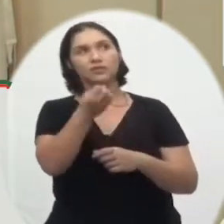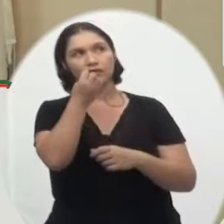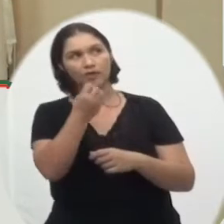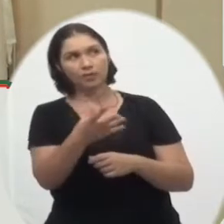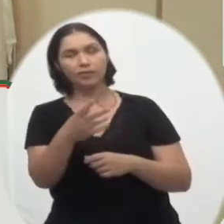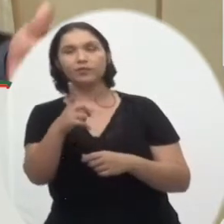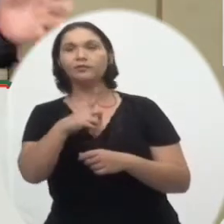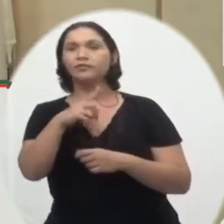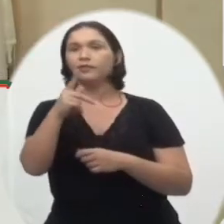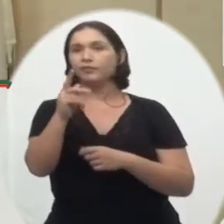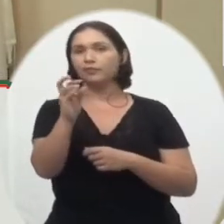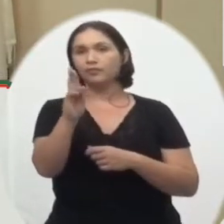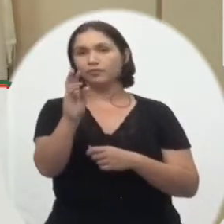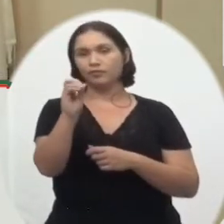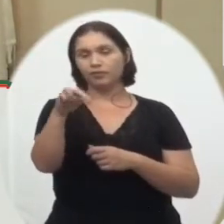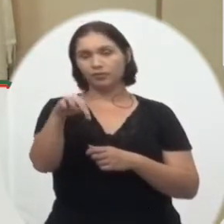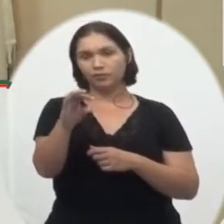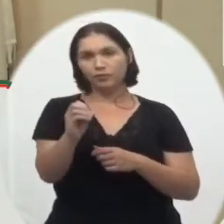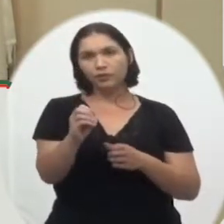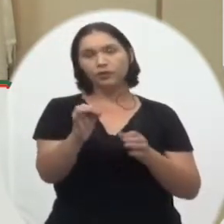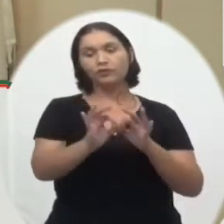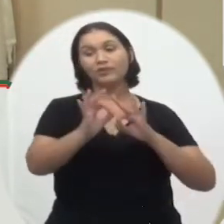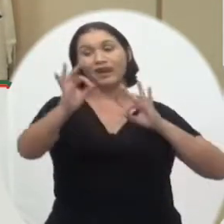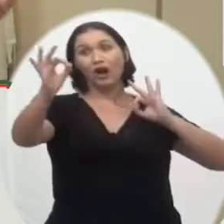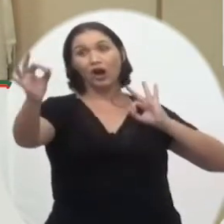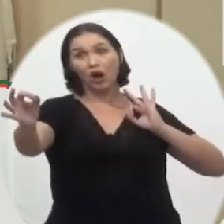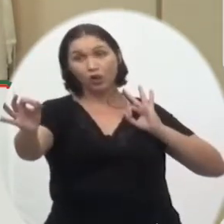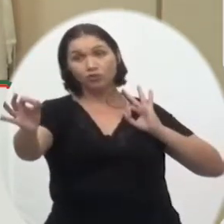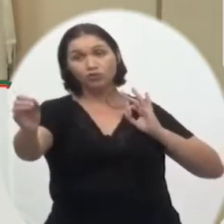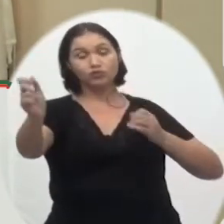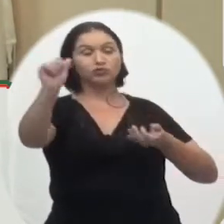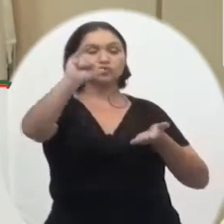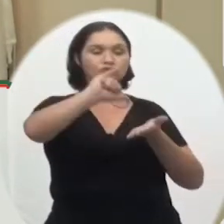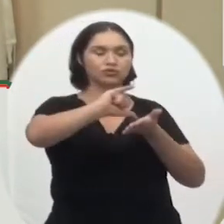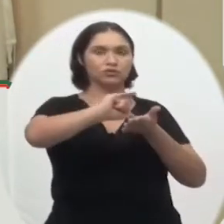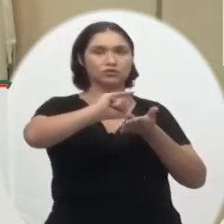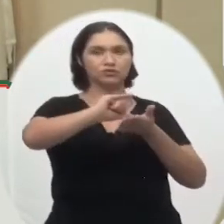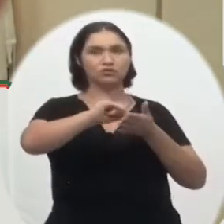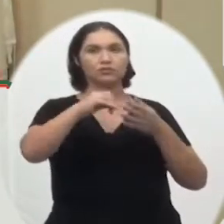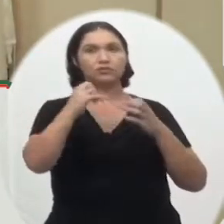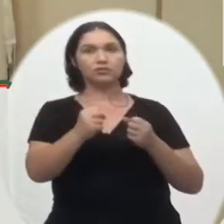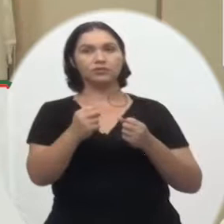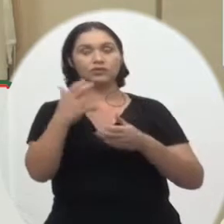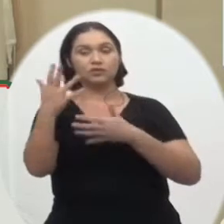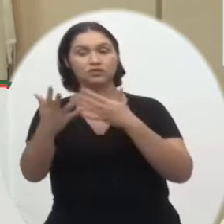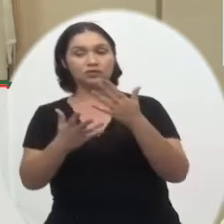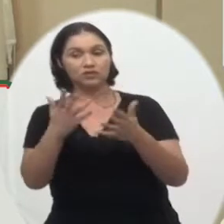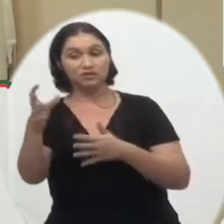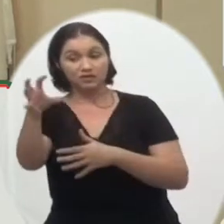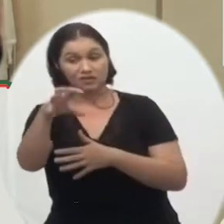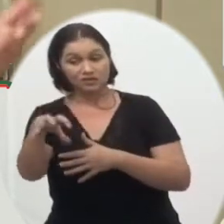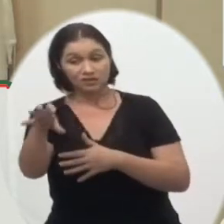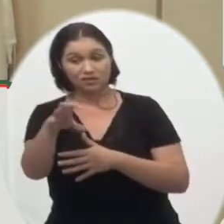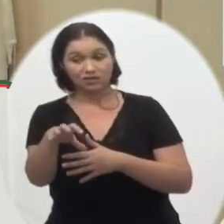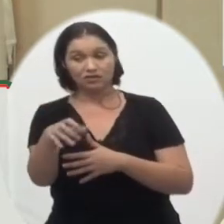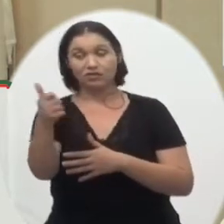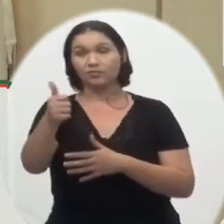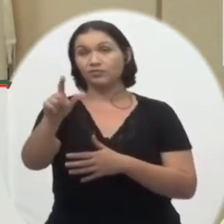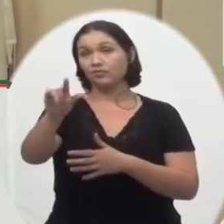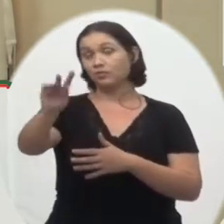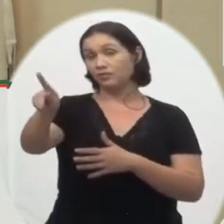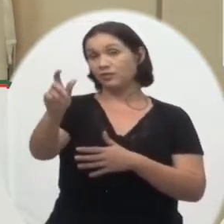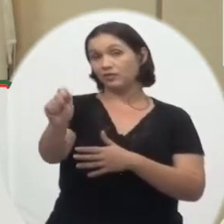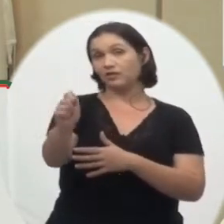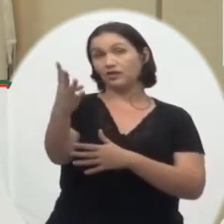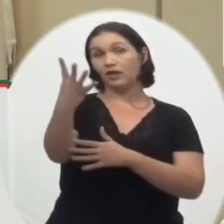da cidade, conseguiria atender toda aquela nossa população, primeira linha, Morro Estevão. Quem sabe no futuro a gente